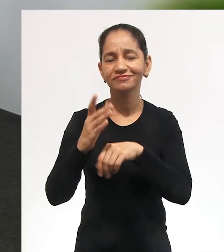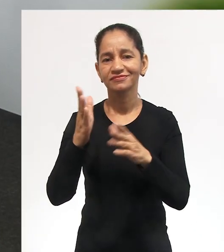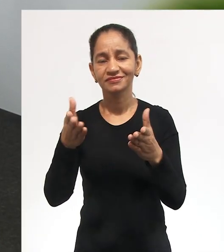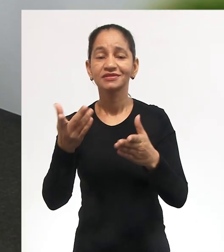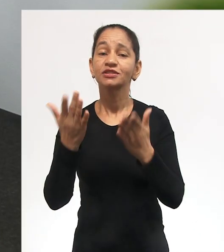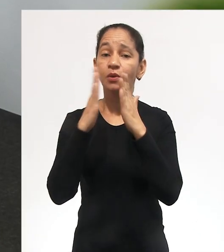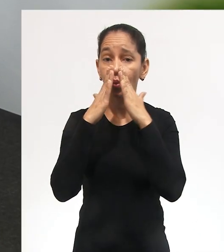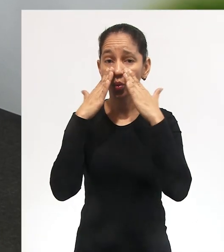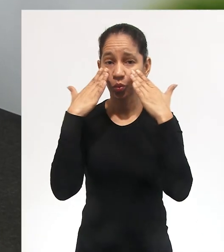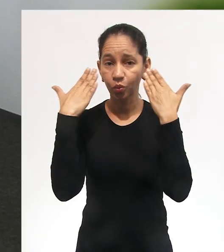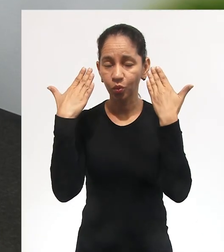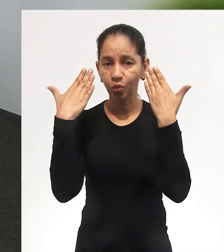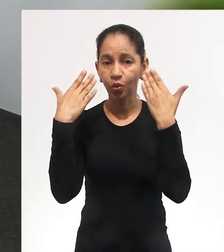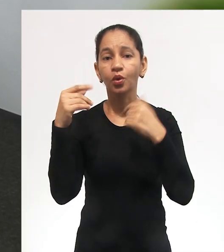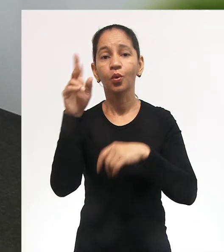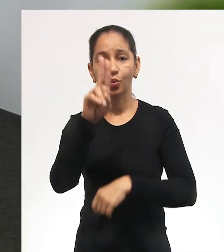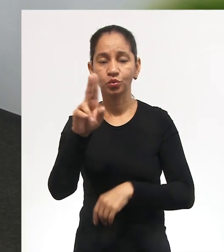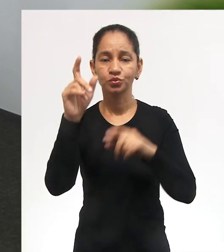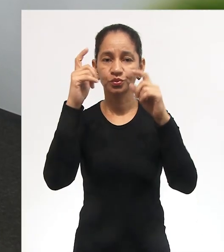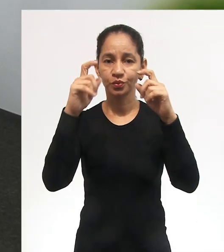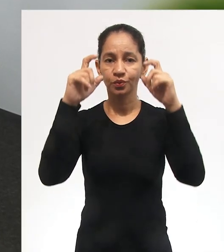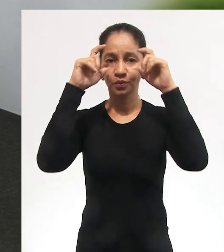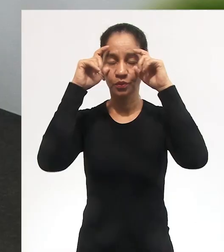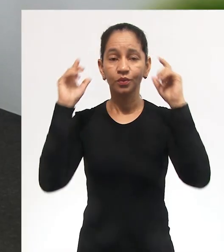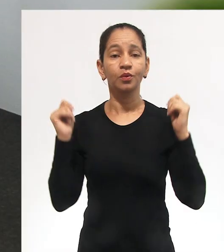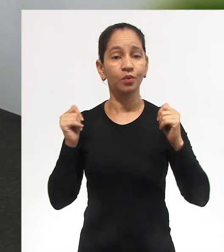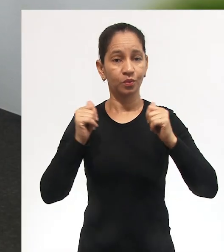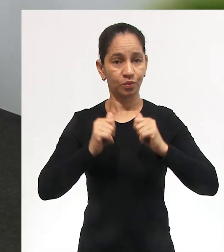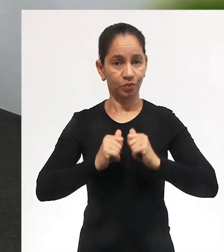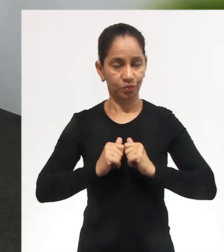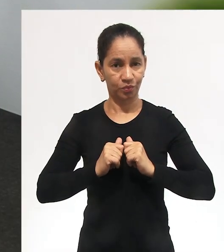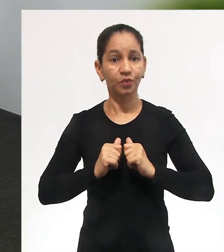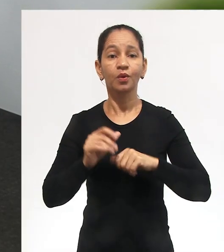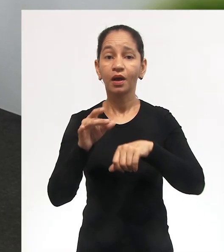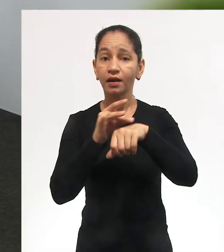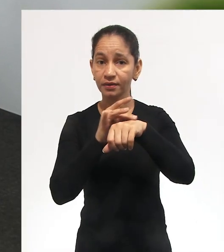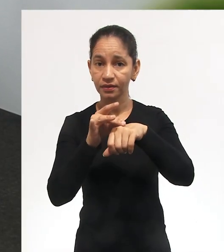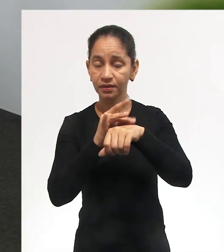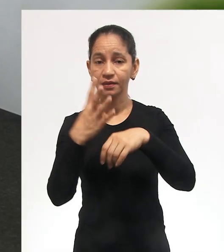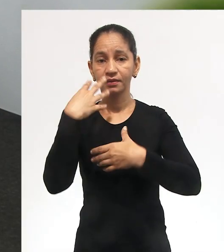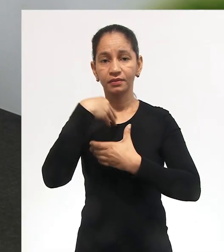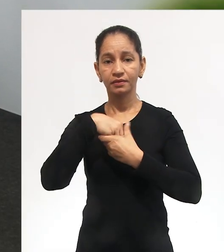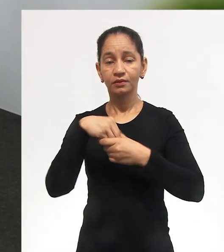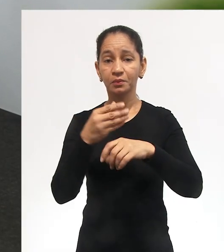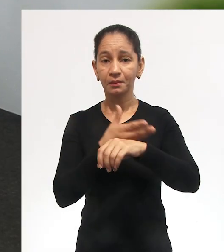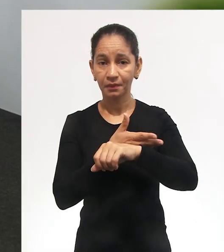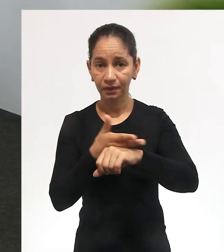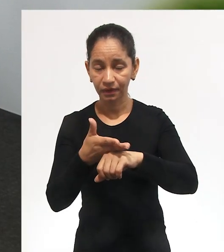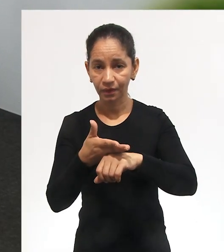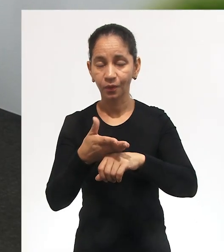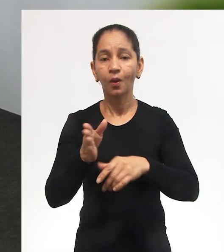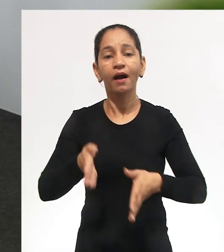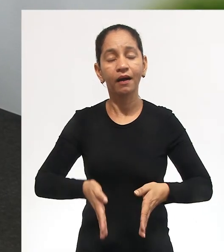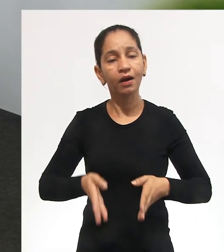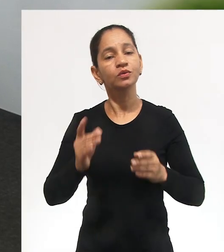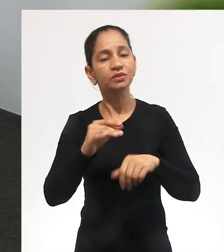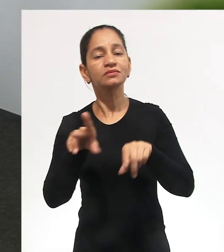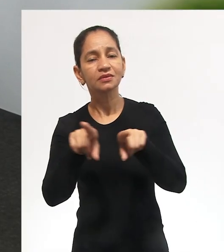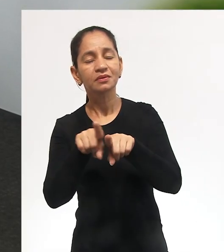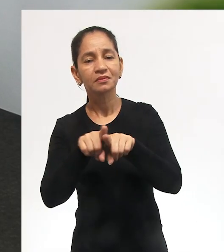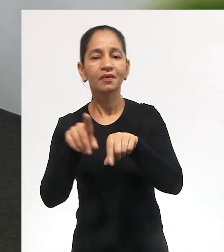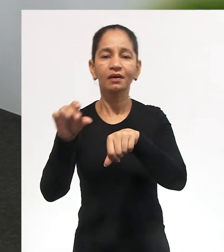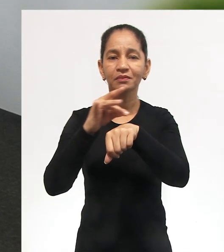é parda, estou utilizando óculos, um terno de cor escura, por dentro uma blusa branca, calça escura e um sapato de cor